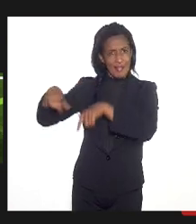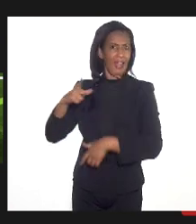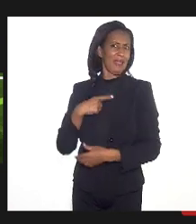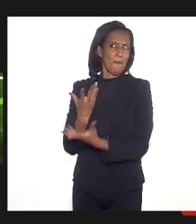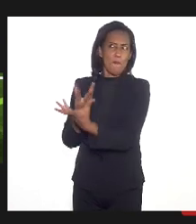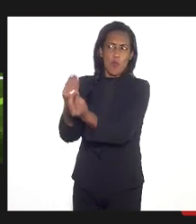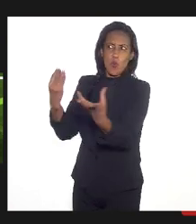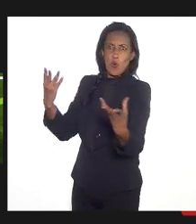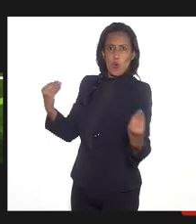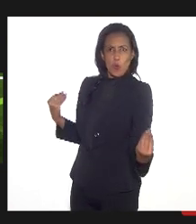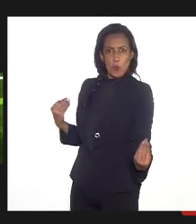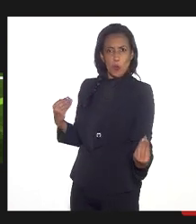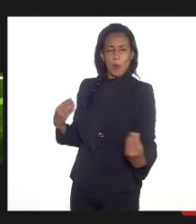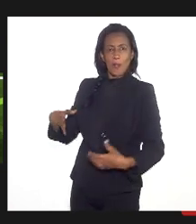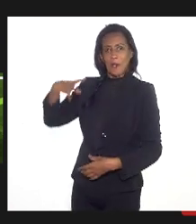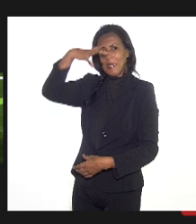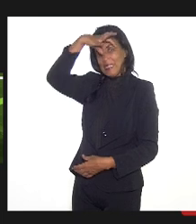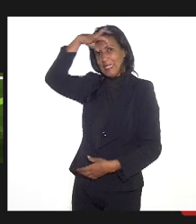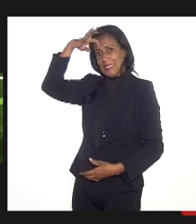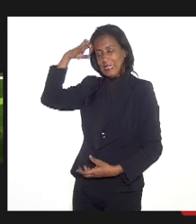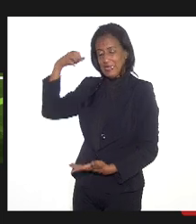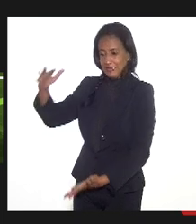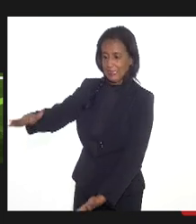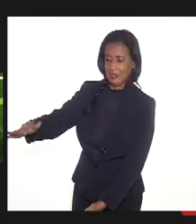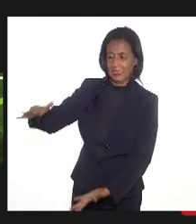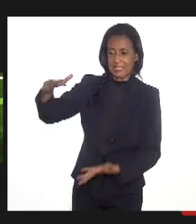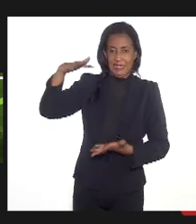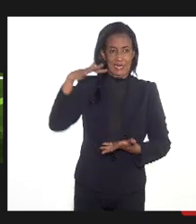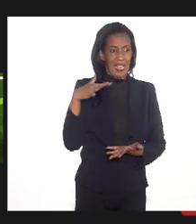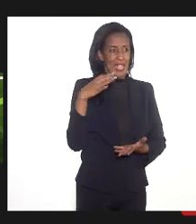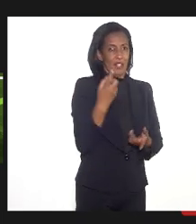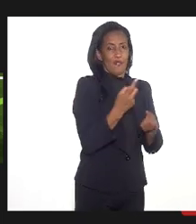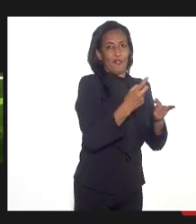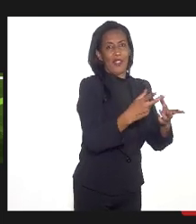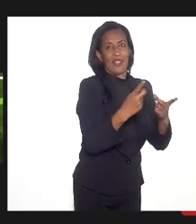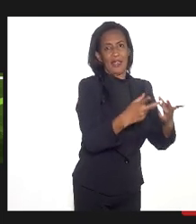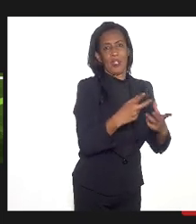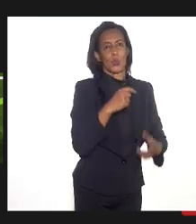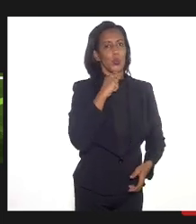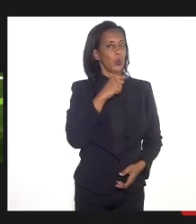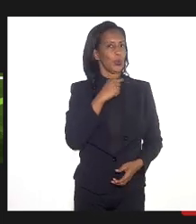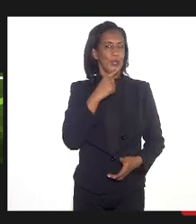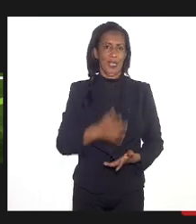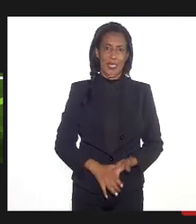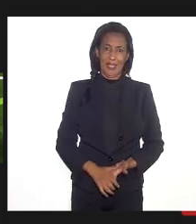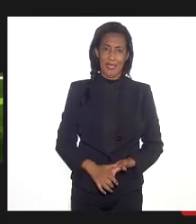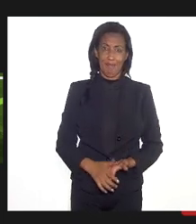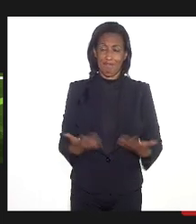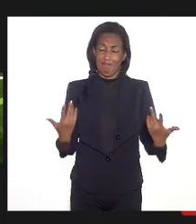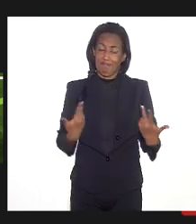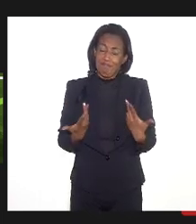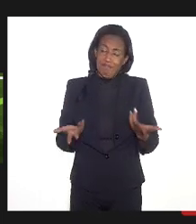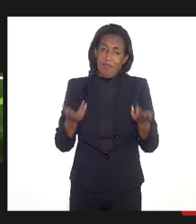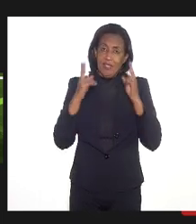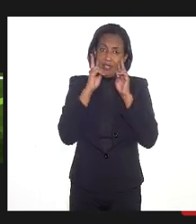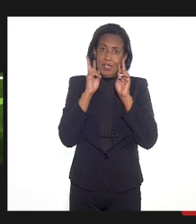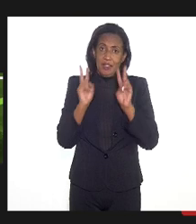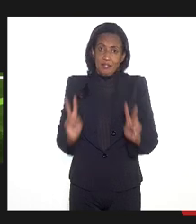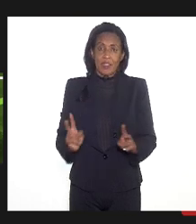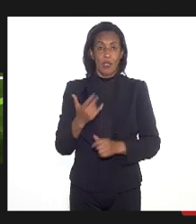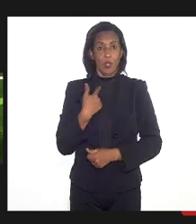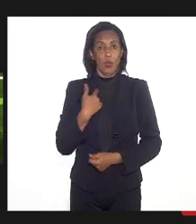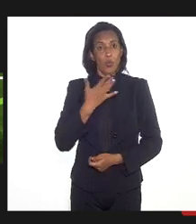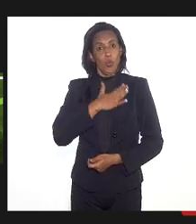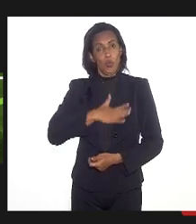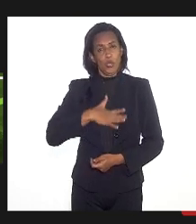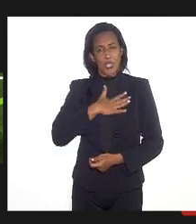mas na hora de escoar a mercadoria, a gente não consegue. Então, essa visão, e eu gostaria